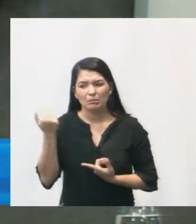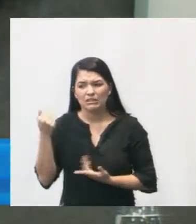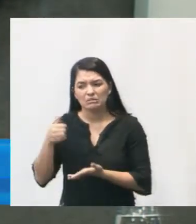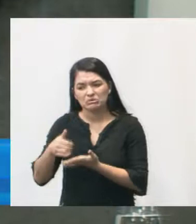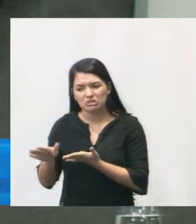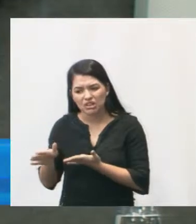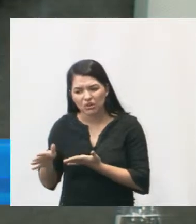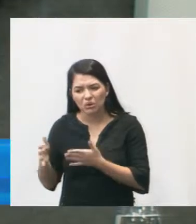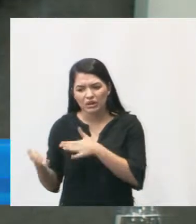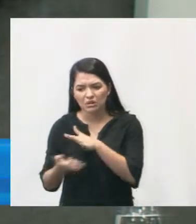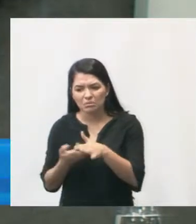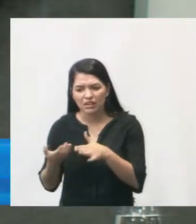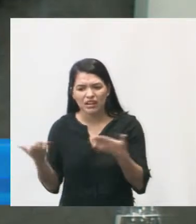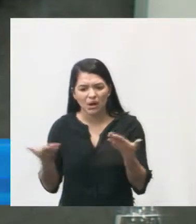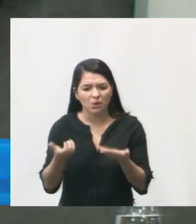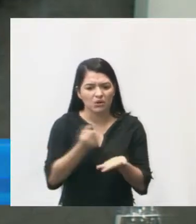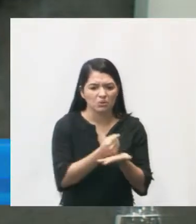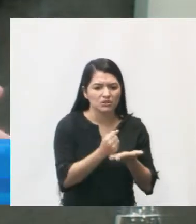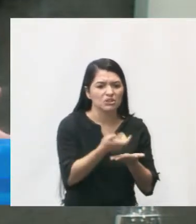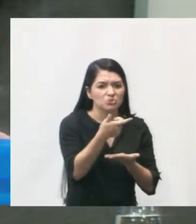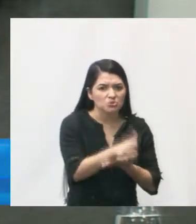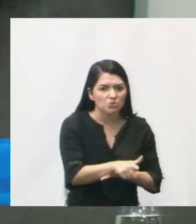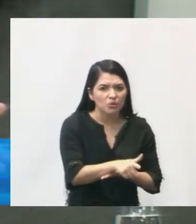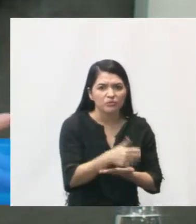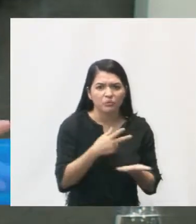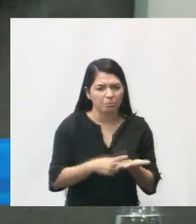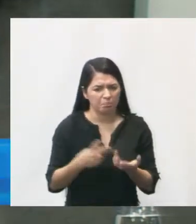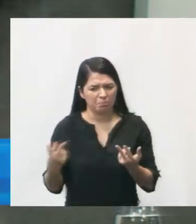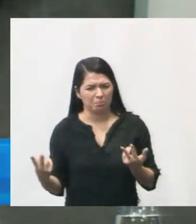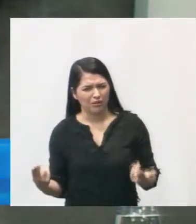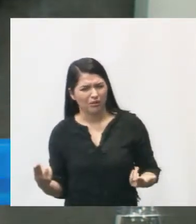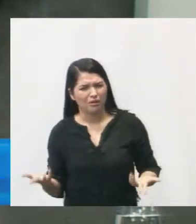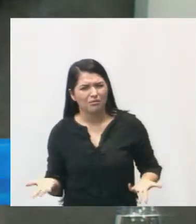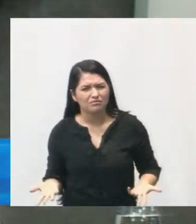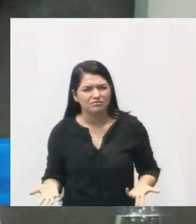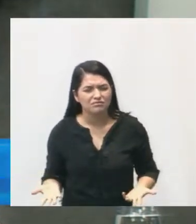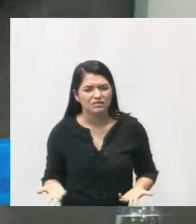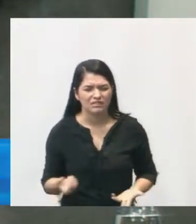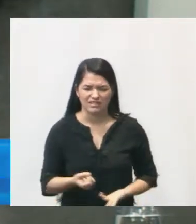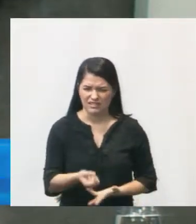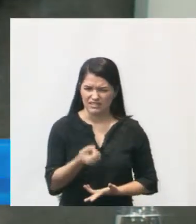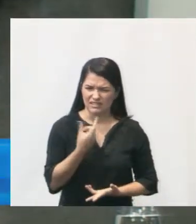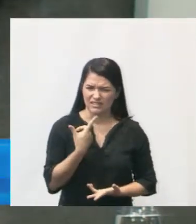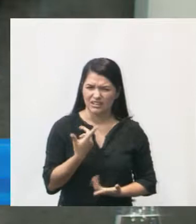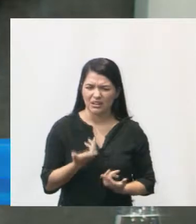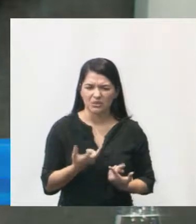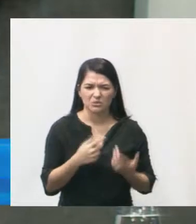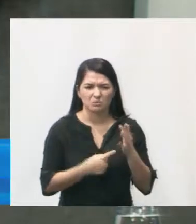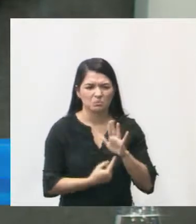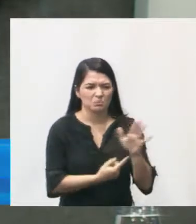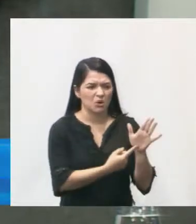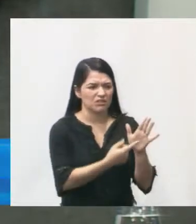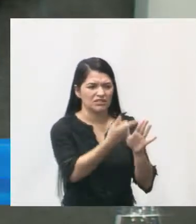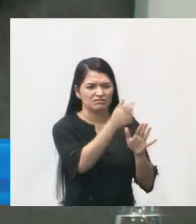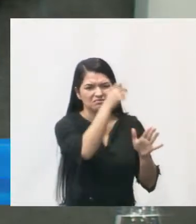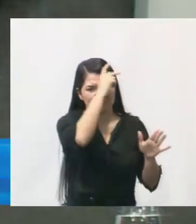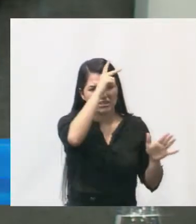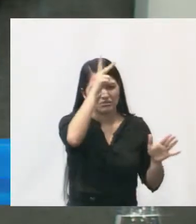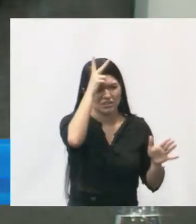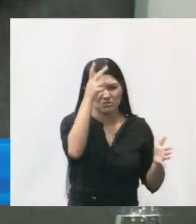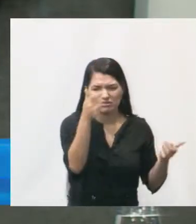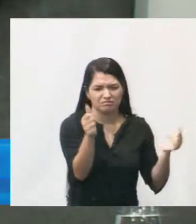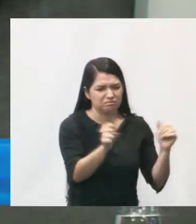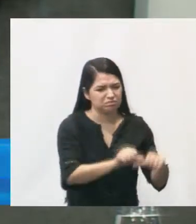com a mesma empresa novamente. Então, muito estranho. Então, mostra a ineficiência, a incompetência administrativa